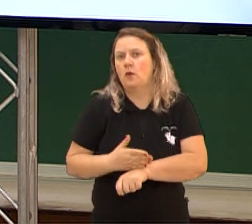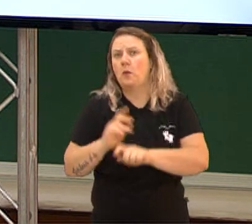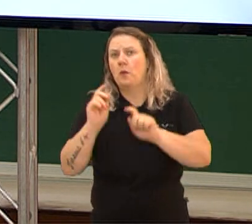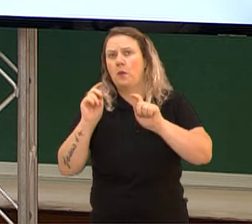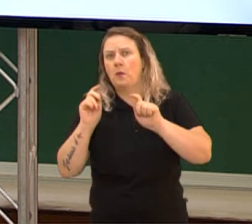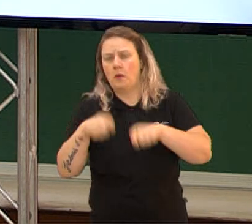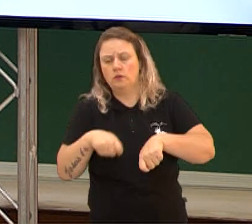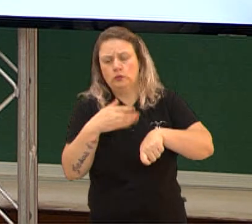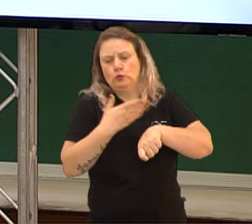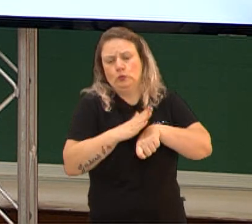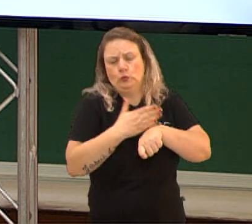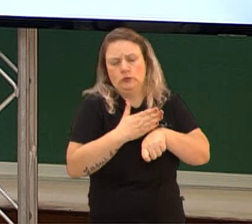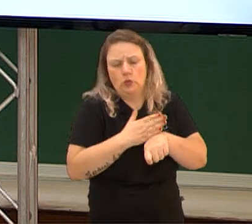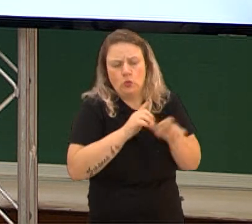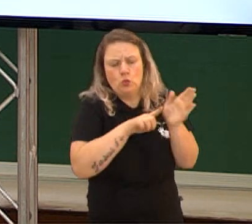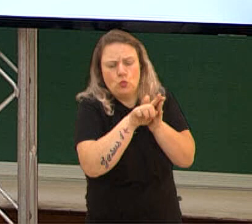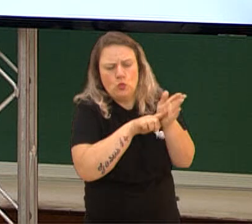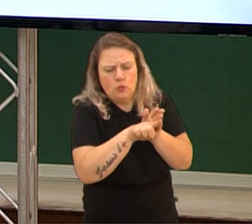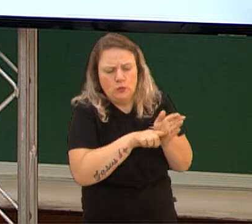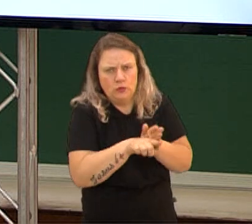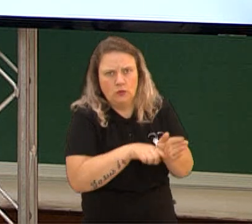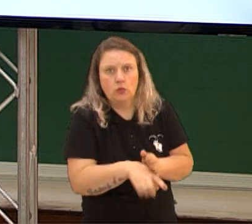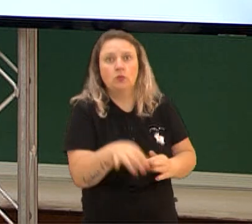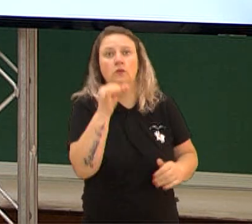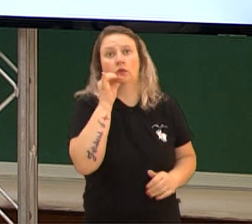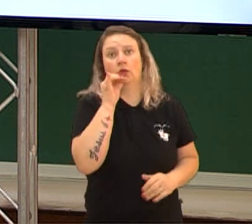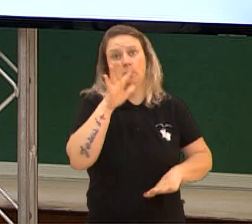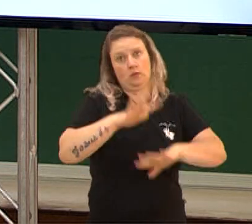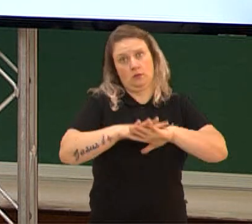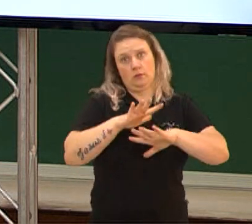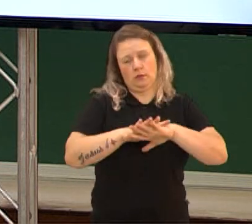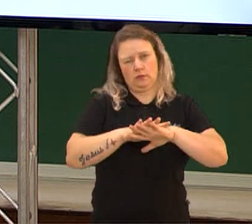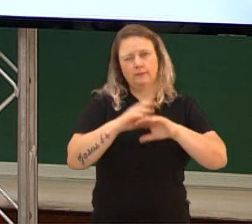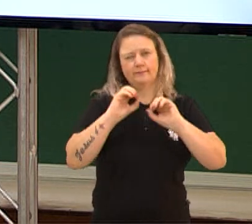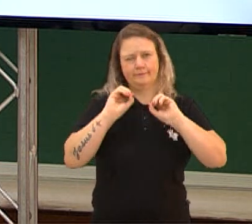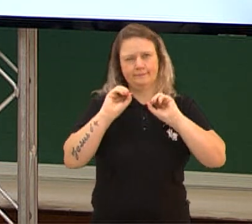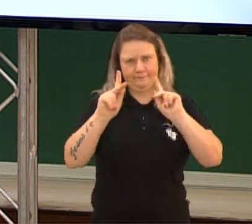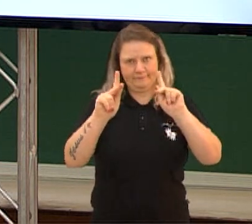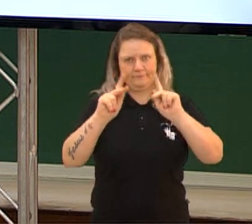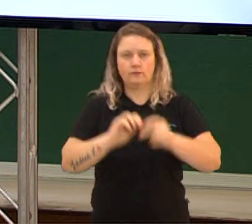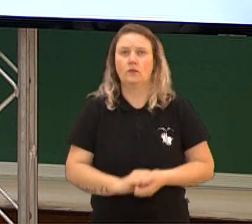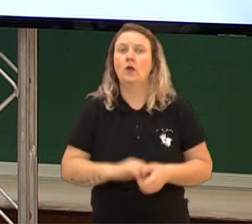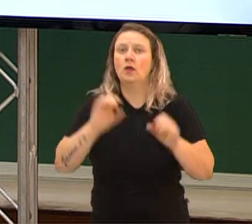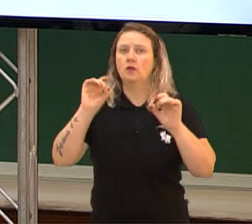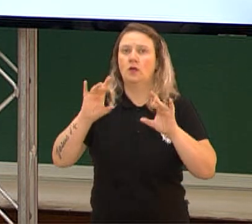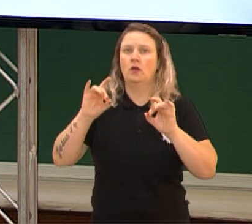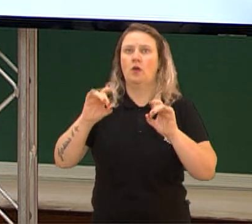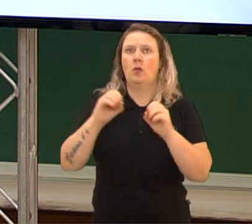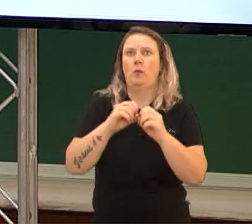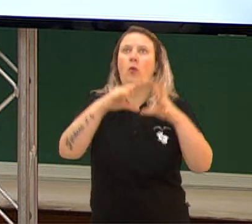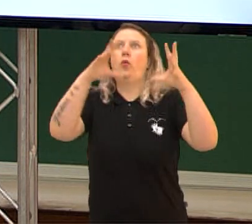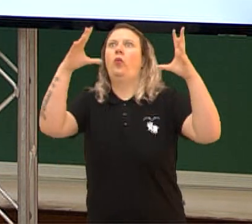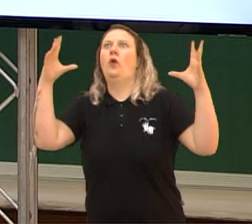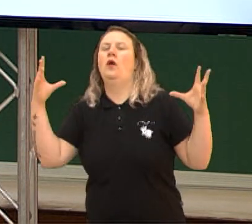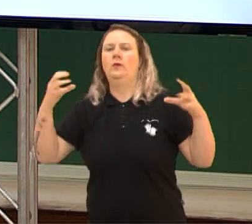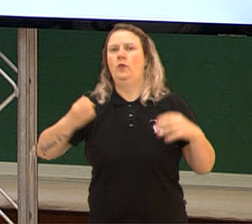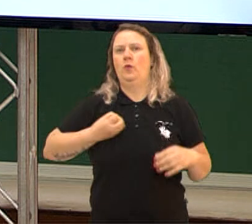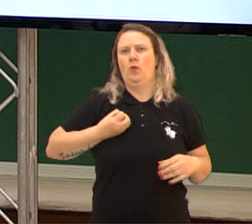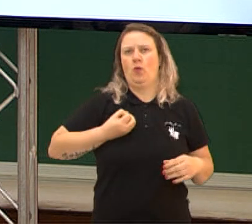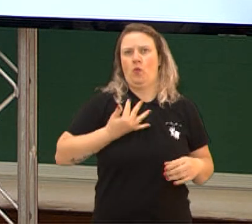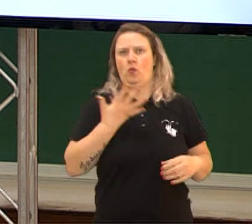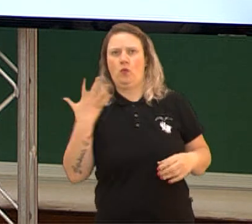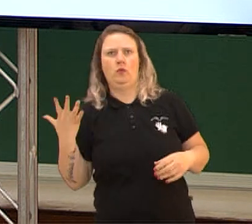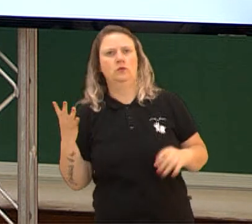quê? Para estudar algum modelo matemático. Certo? Tudo bem? Não é só no mundo mágico dos números. Não, tem uma aplicação